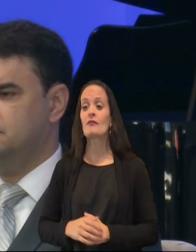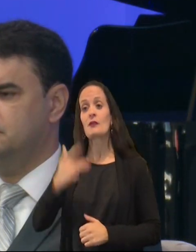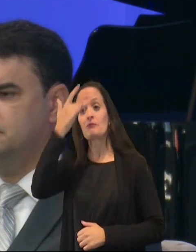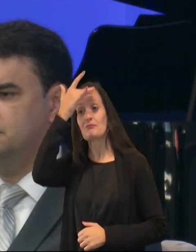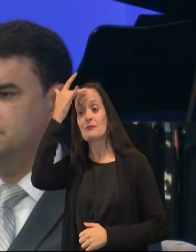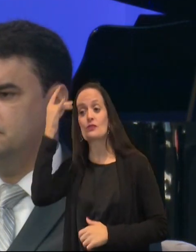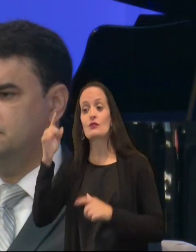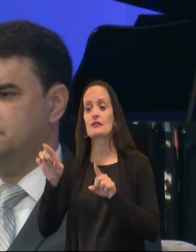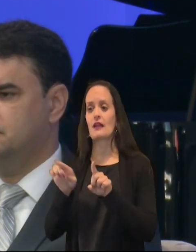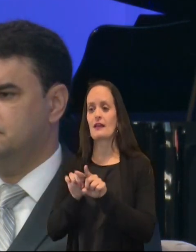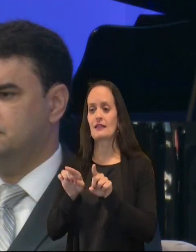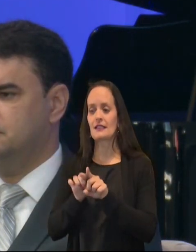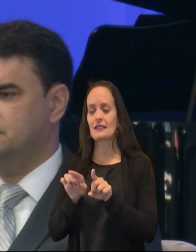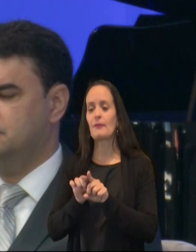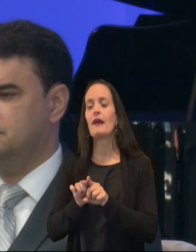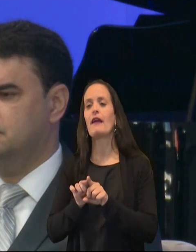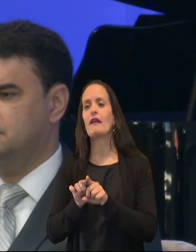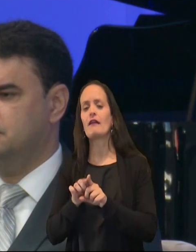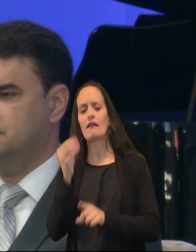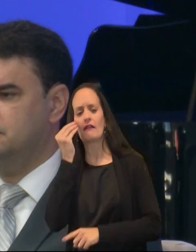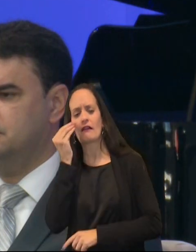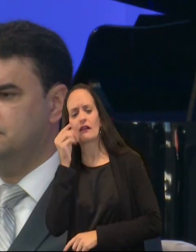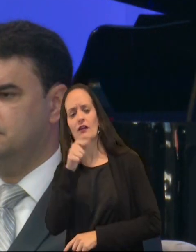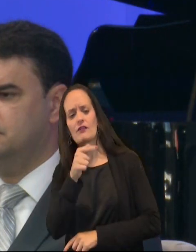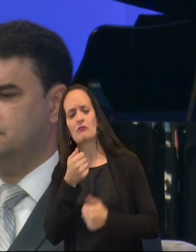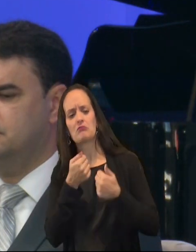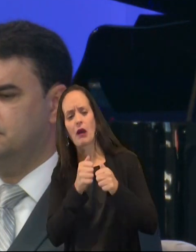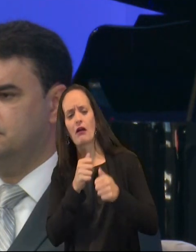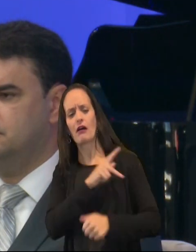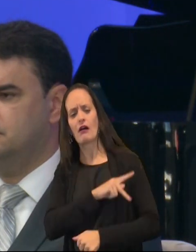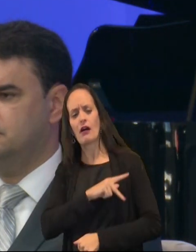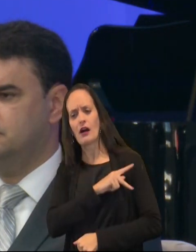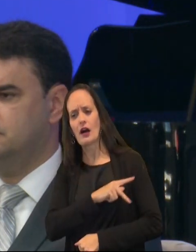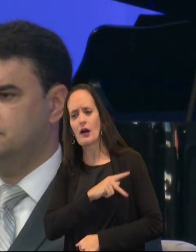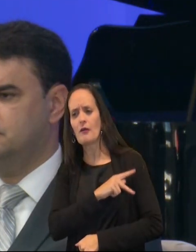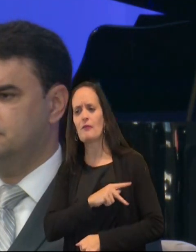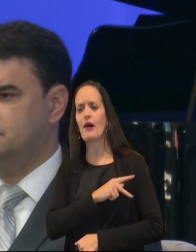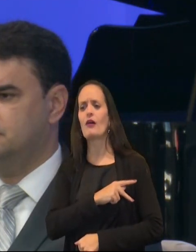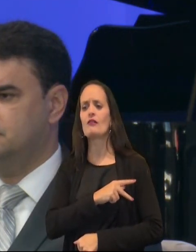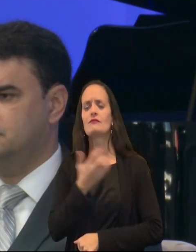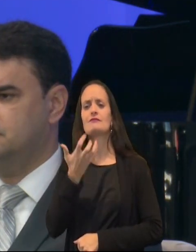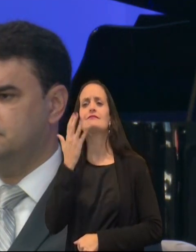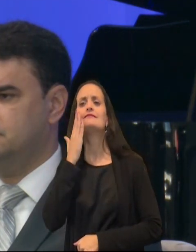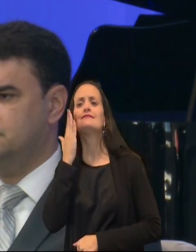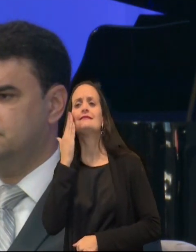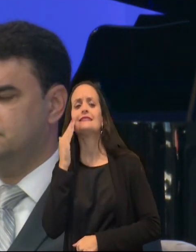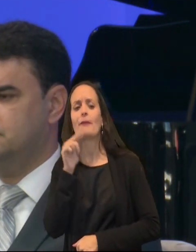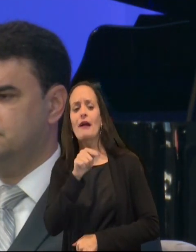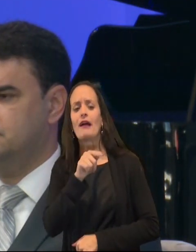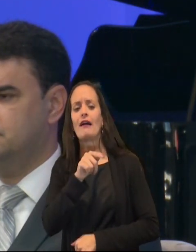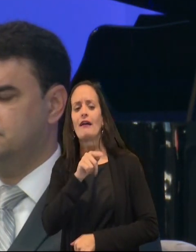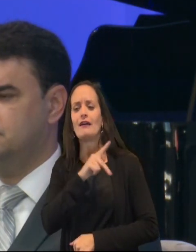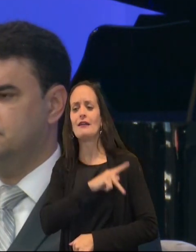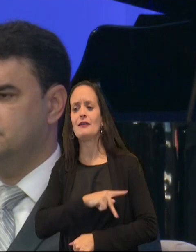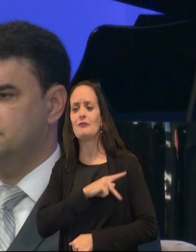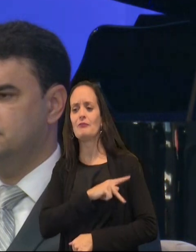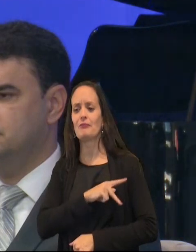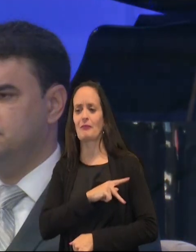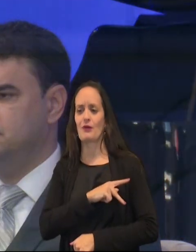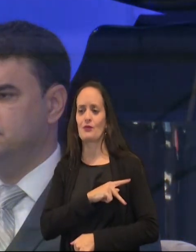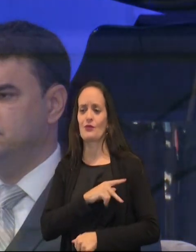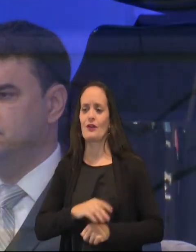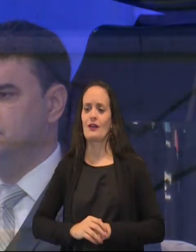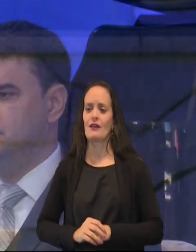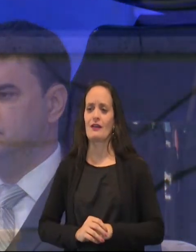forma desvirtuar o apóstolo Paulo em sua mensagem, como vão surgir durante todo o tempo do apostolado, principalmente no tempo